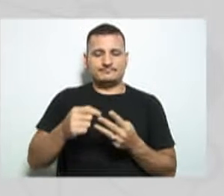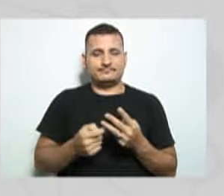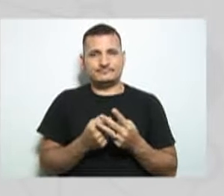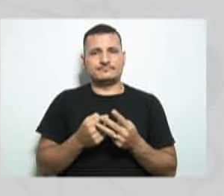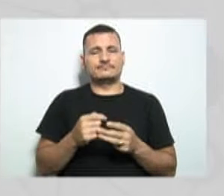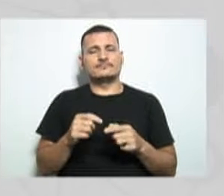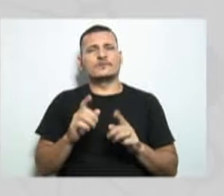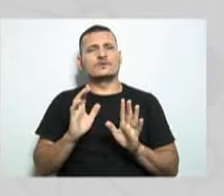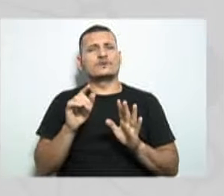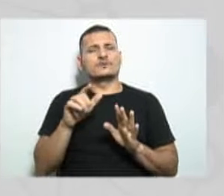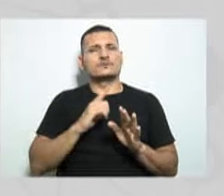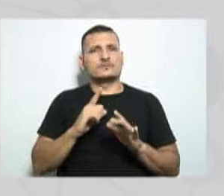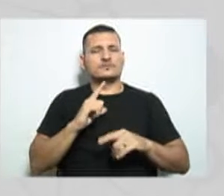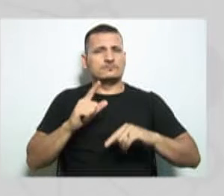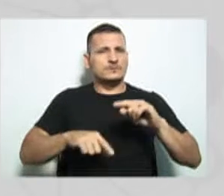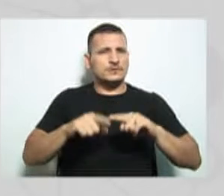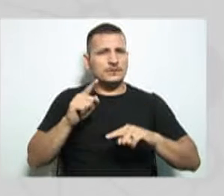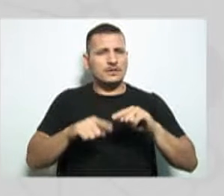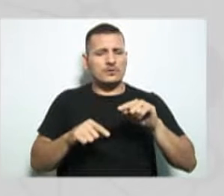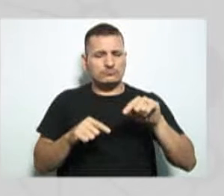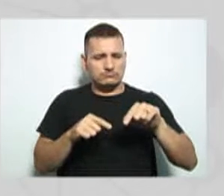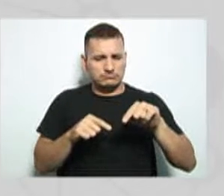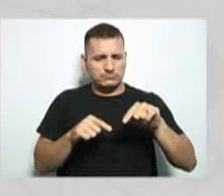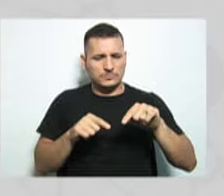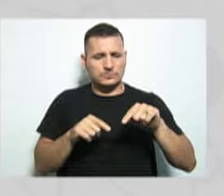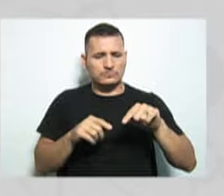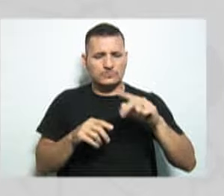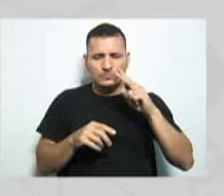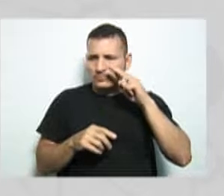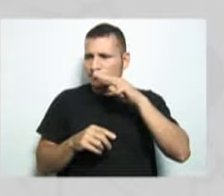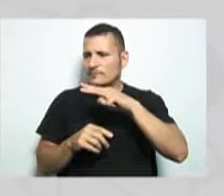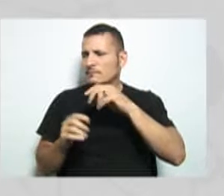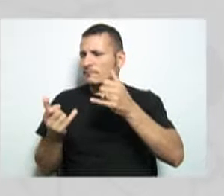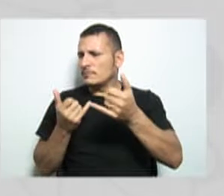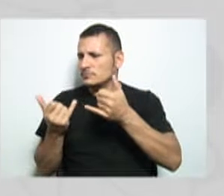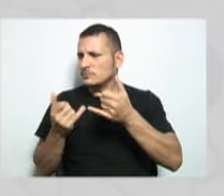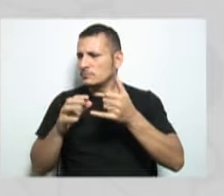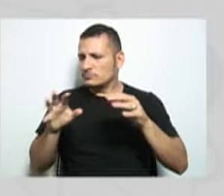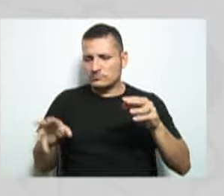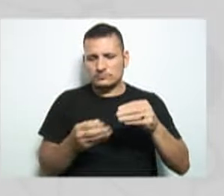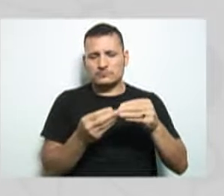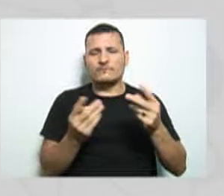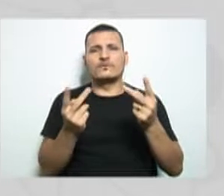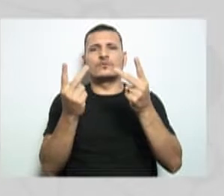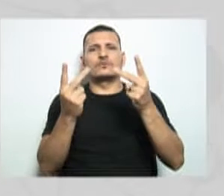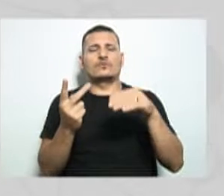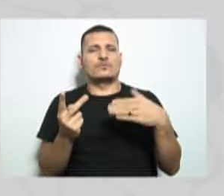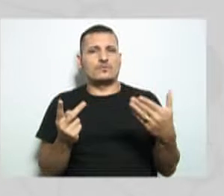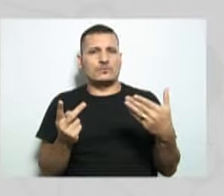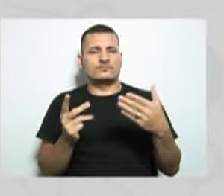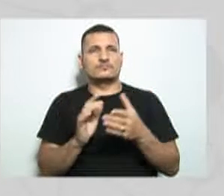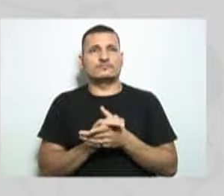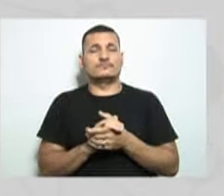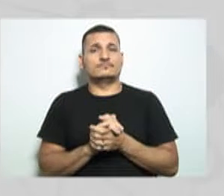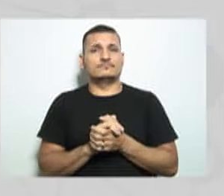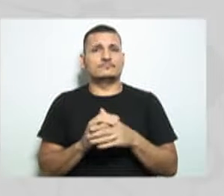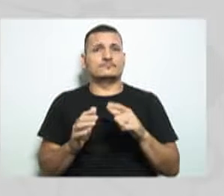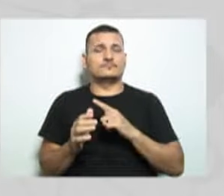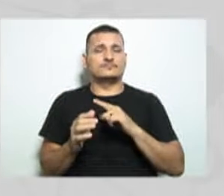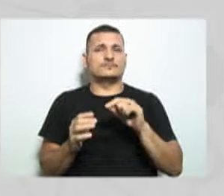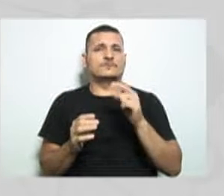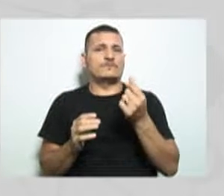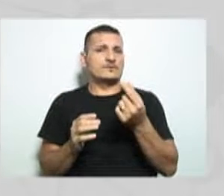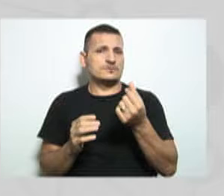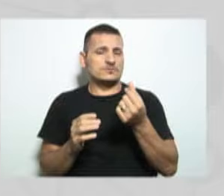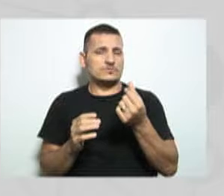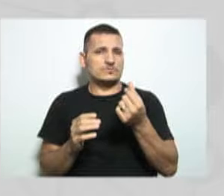produto e você vai buscar informações para saber qual valor que você vai agregar. Aí nós temos aqui, essa é a formação de preço com base